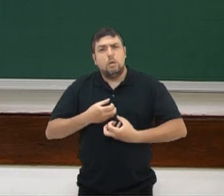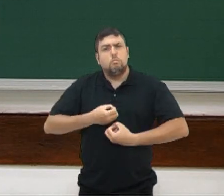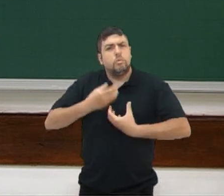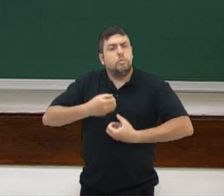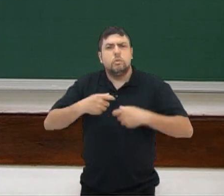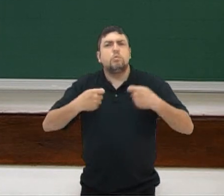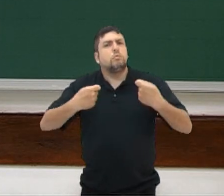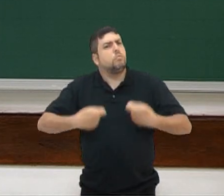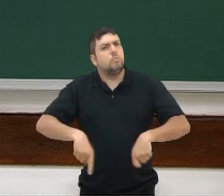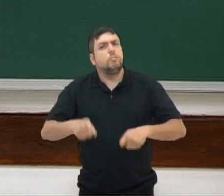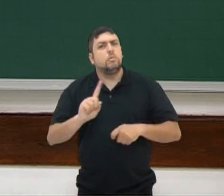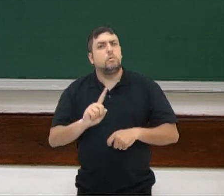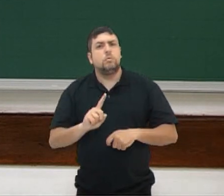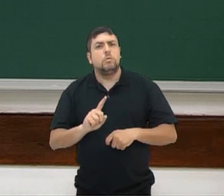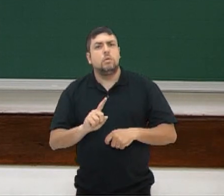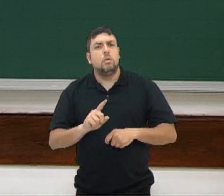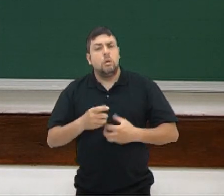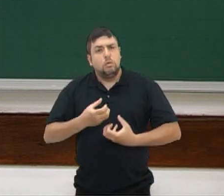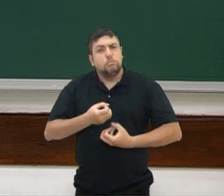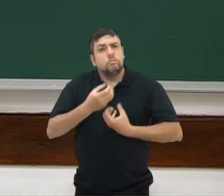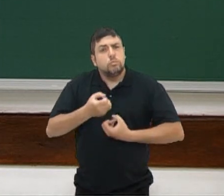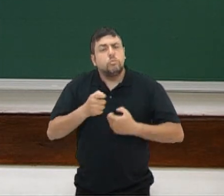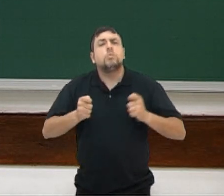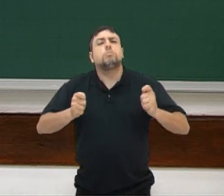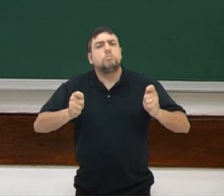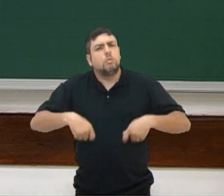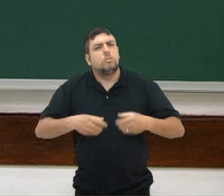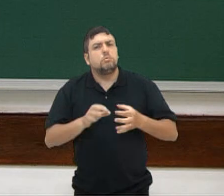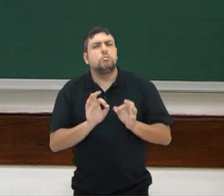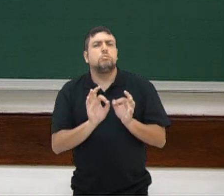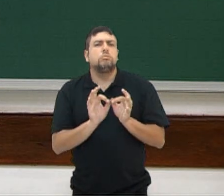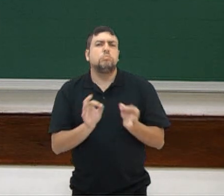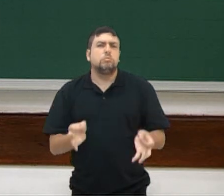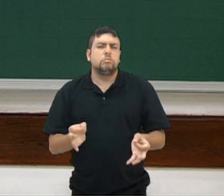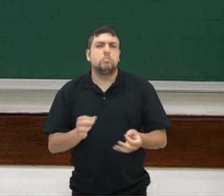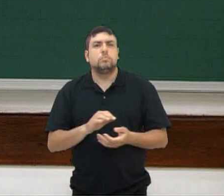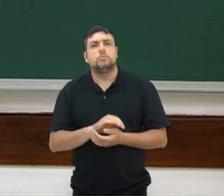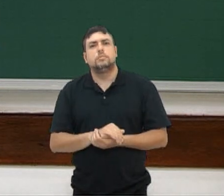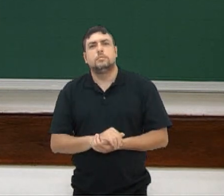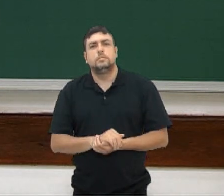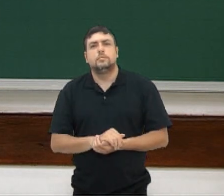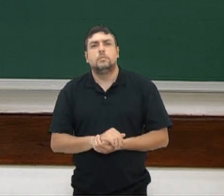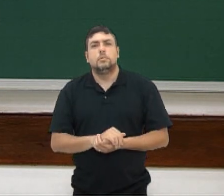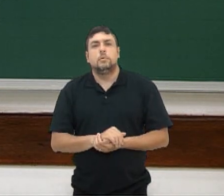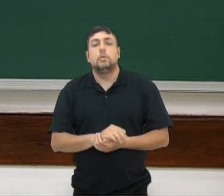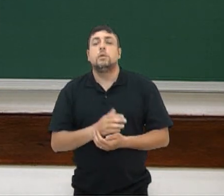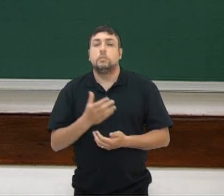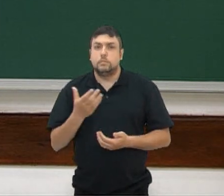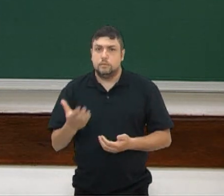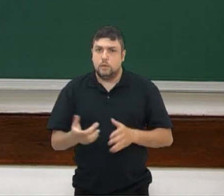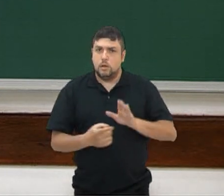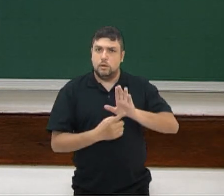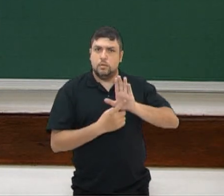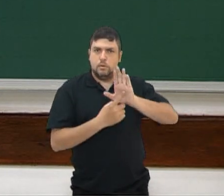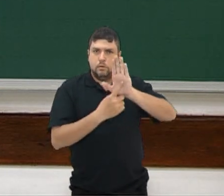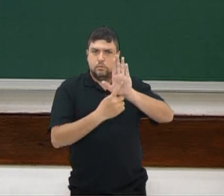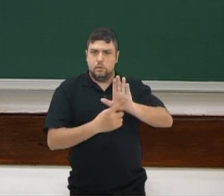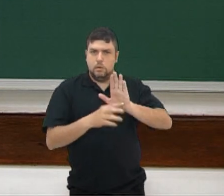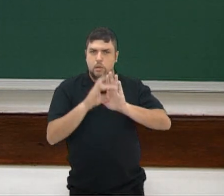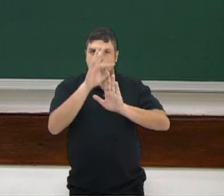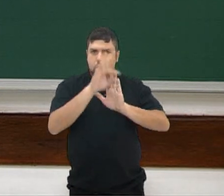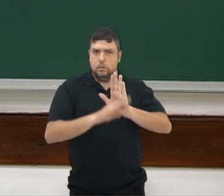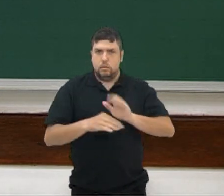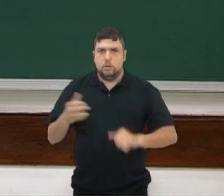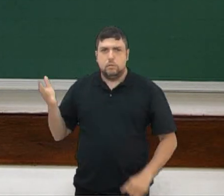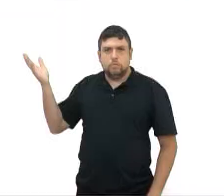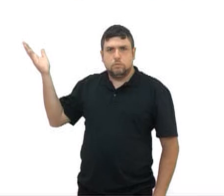disso, que a poesia está no simples, está no cotidiano, está principalmente na cultura brasileira. Isso que eu trouxe, esse trecho, né, eu já tinha